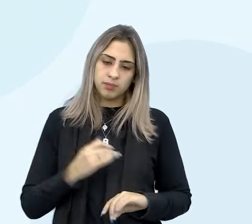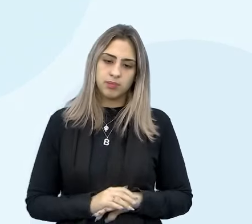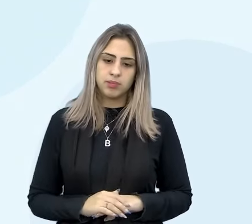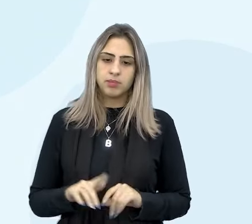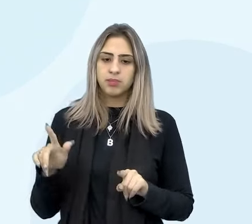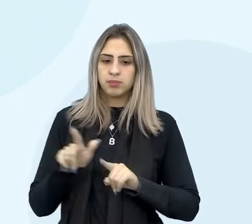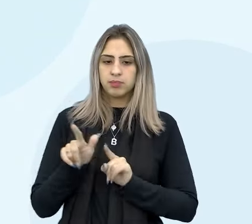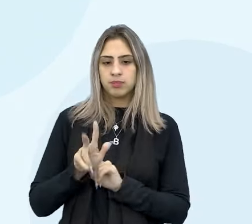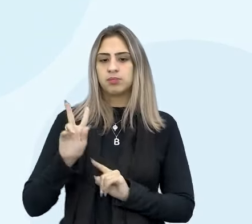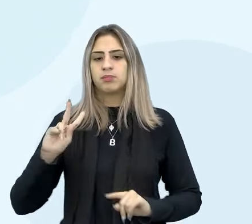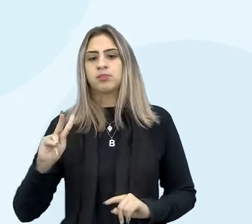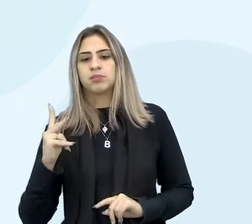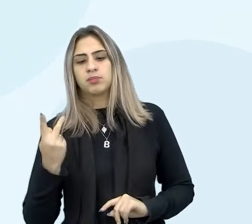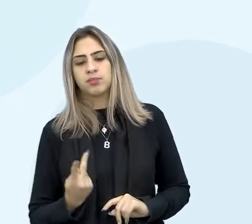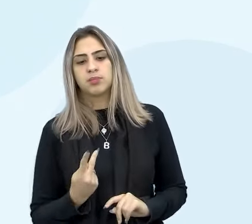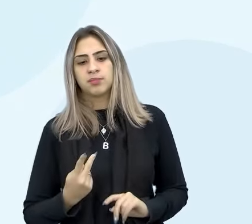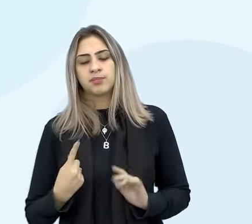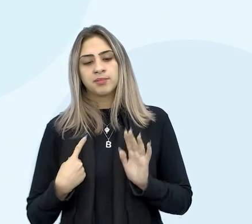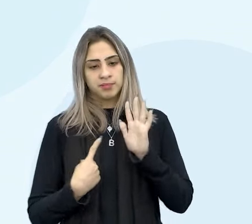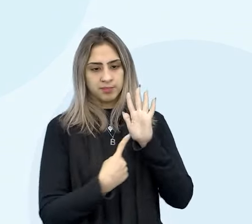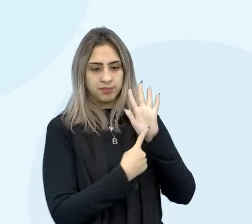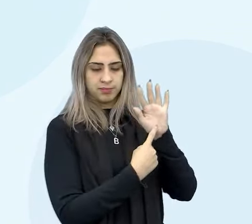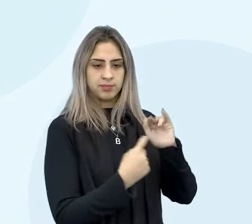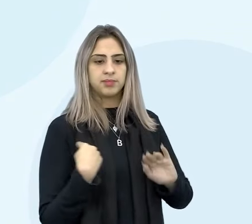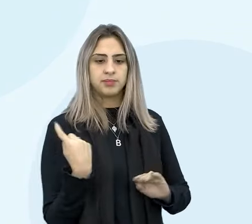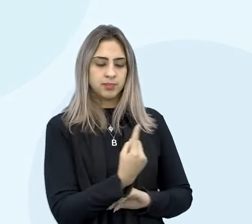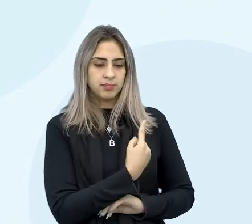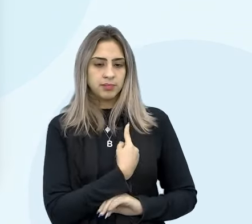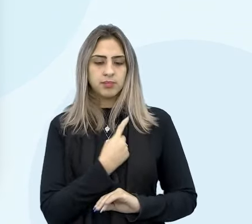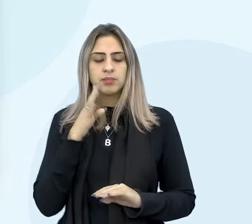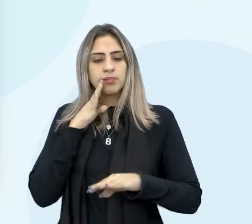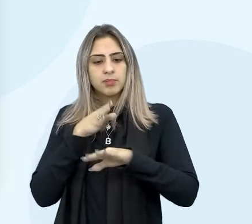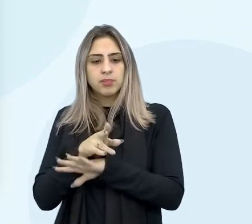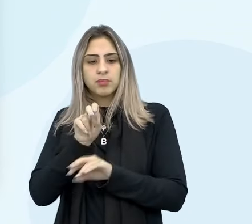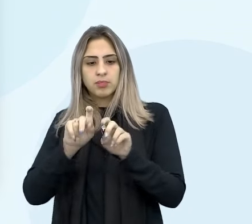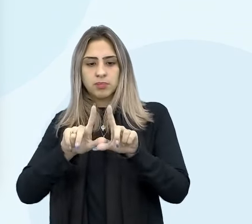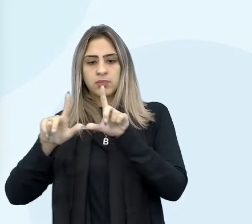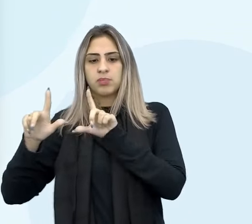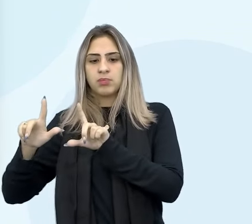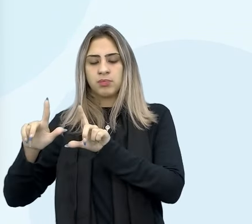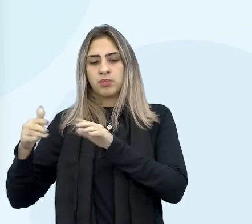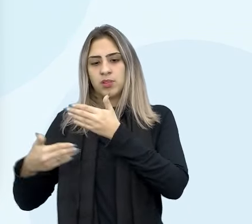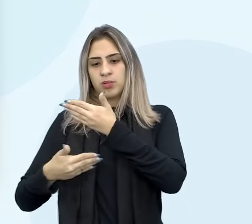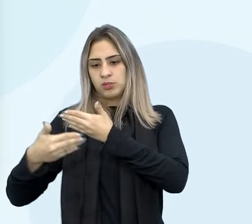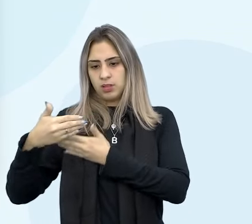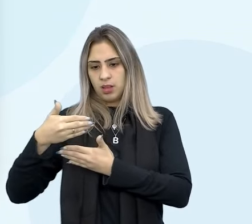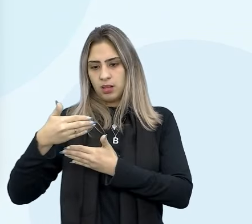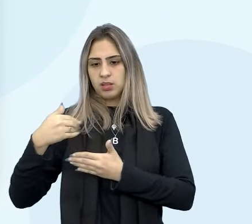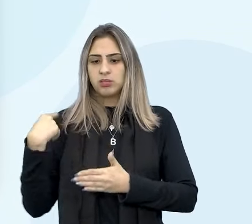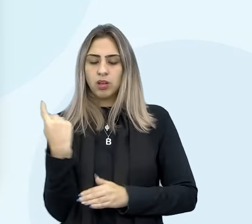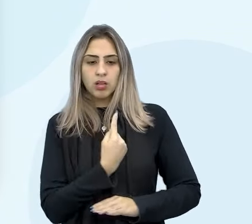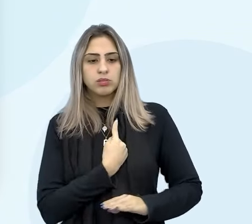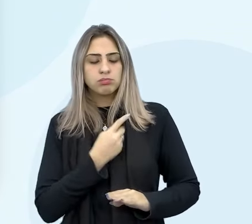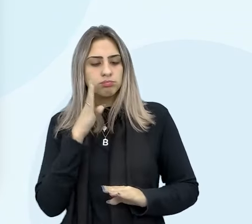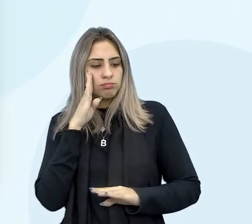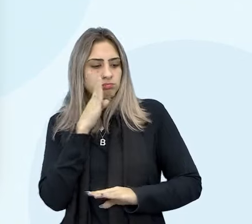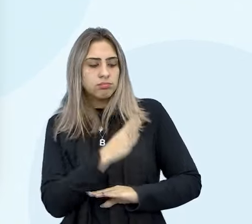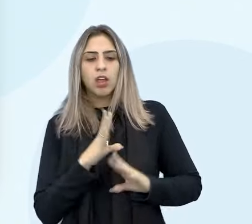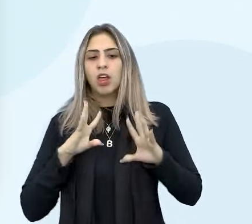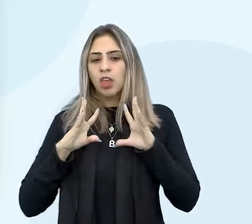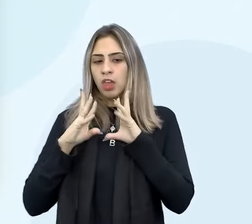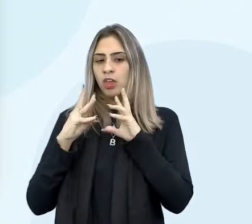letra H. Clicando nele, a gente vai para a tela que está no próximo slide. Isso. A gente vai direto aí, né, para